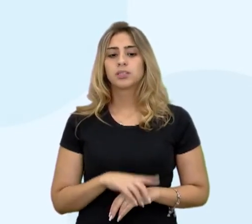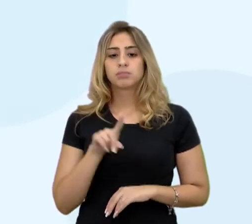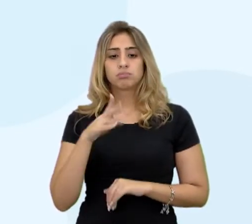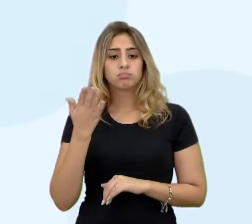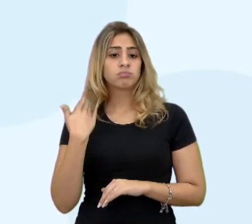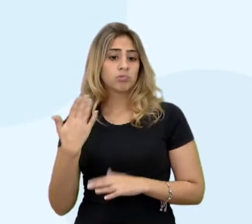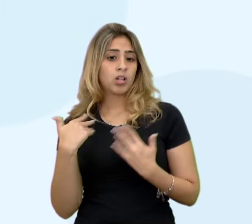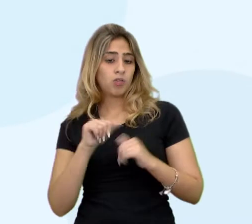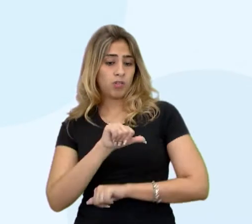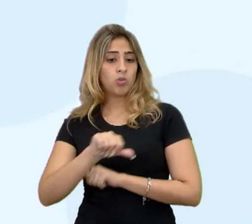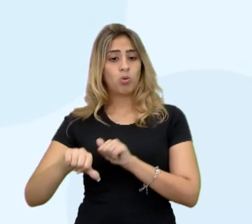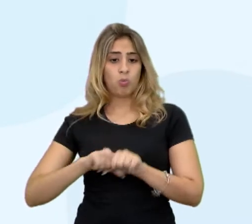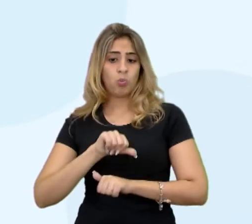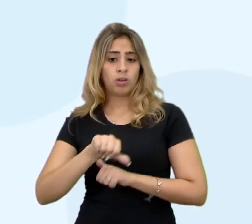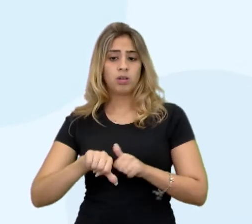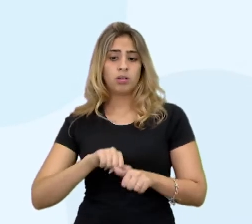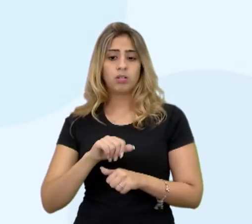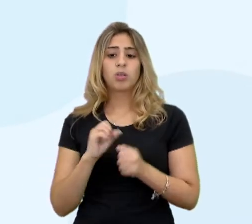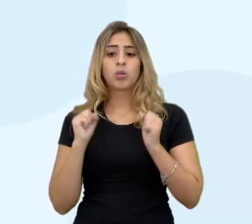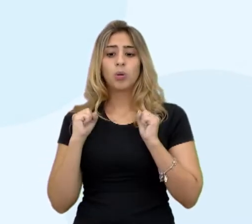trocando aí pode ser